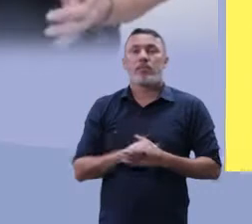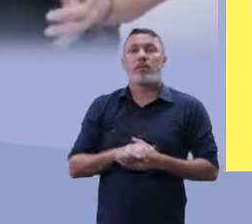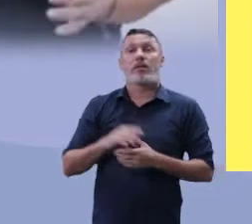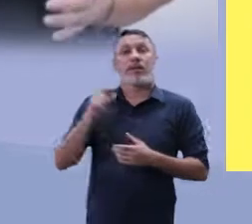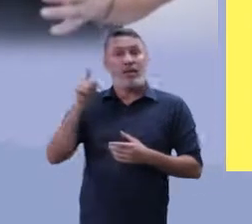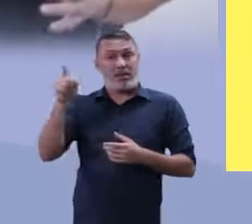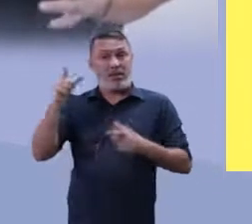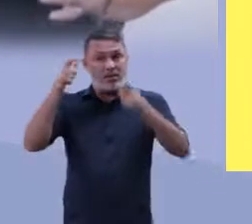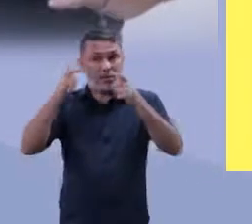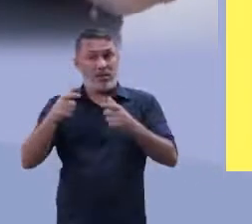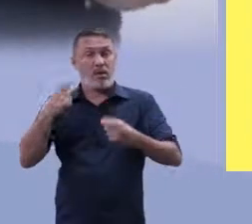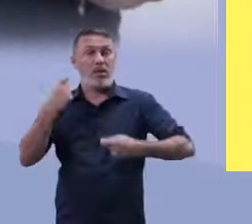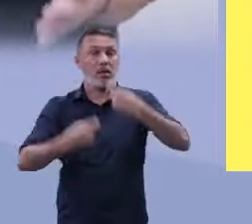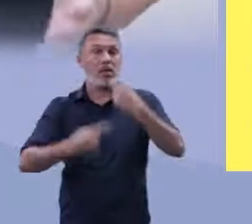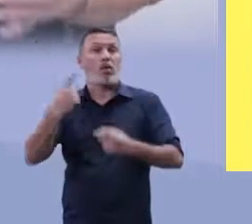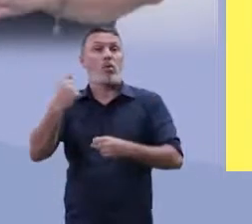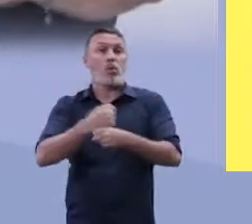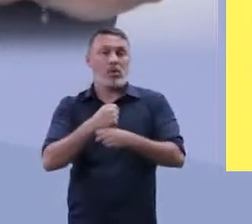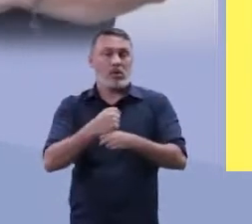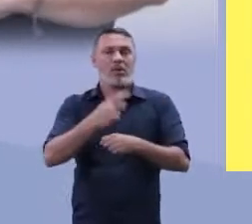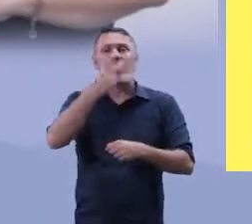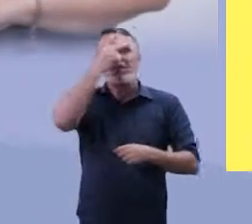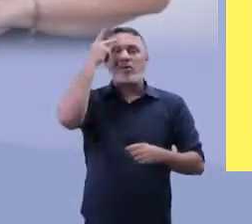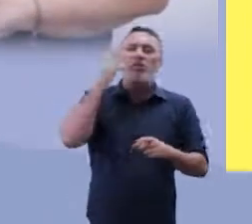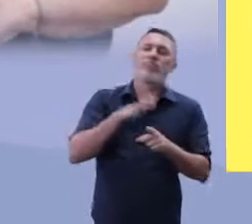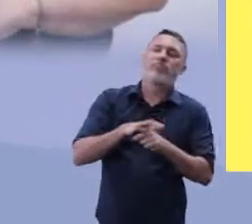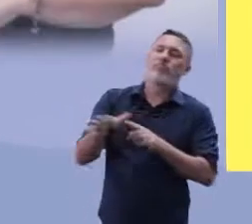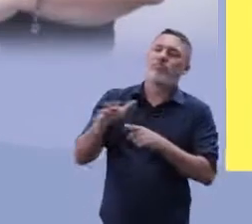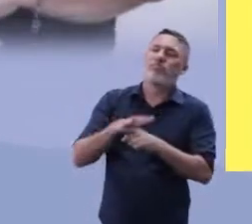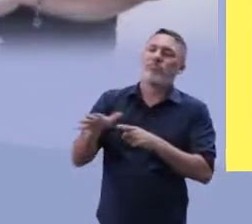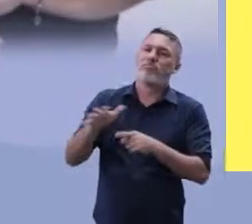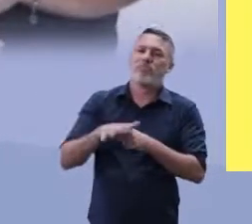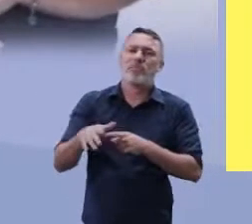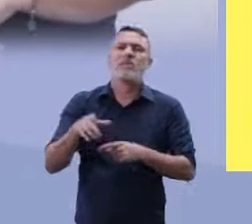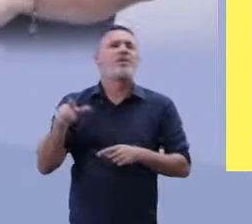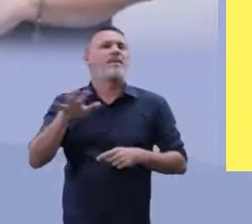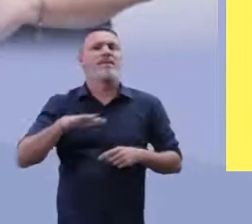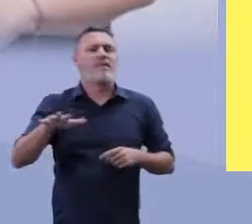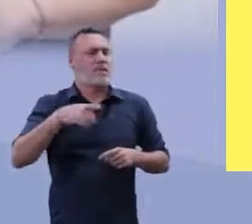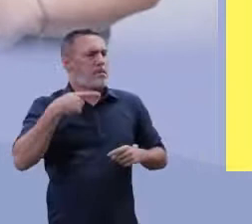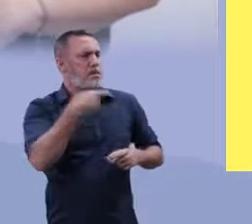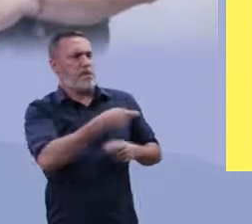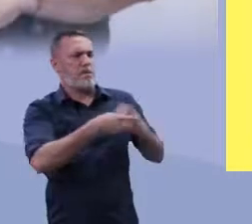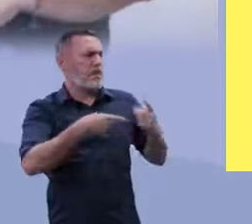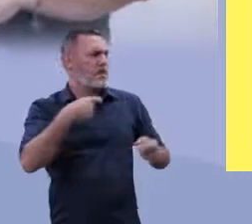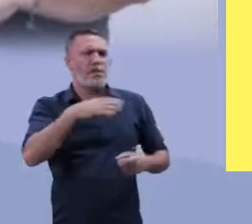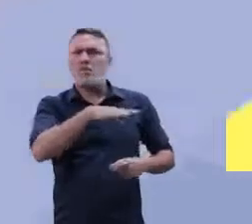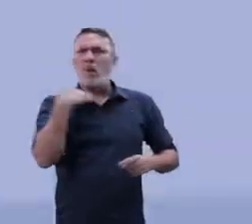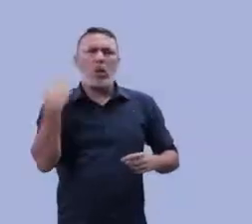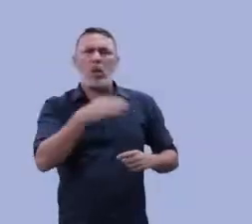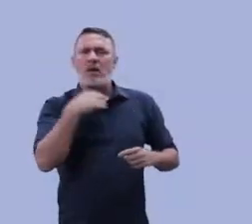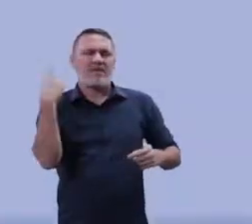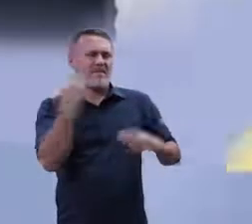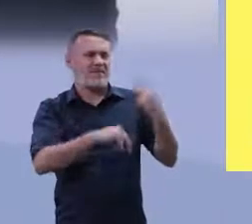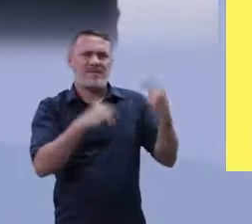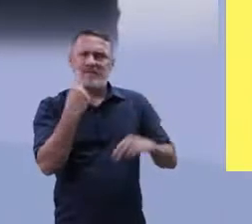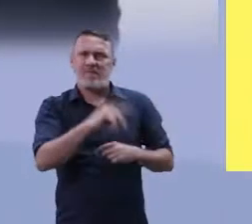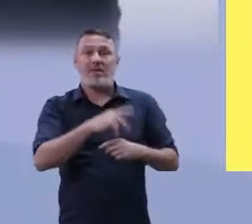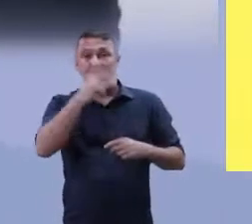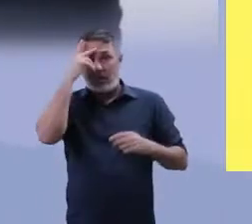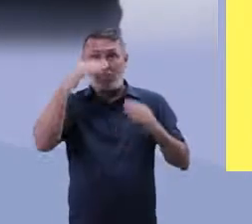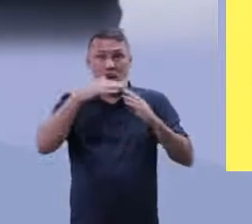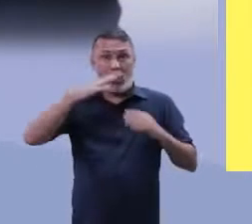a guerra ocorreu, essas pessoas foram atacadas, foram mortas pelo exército.